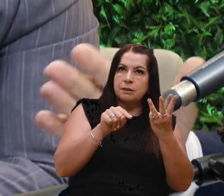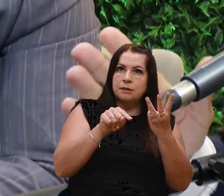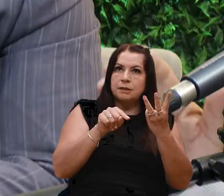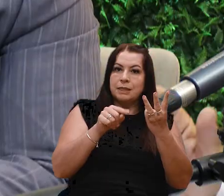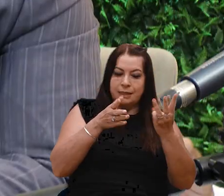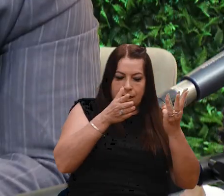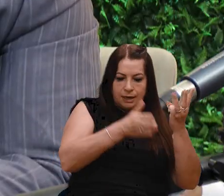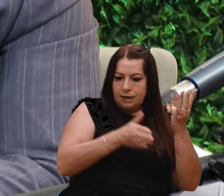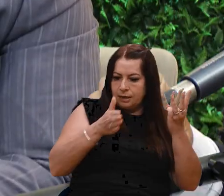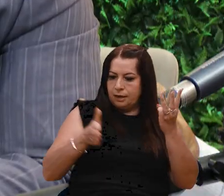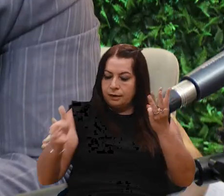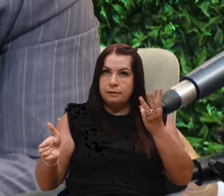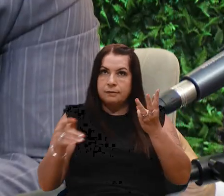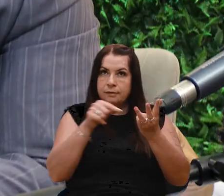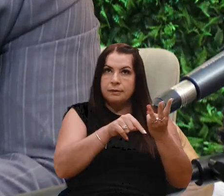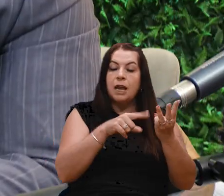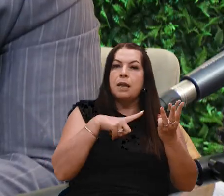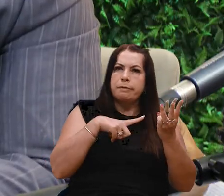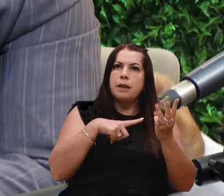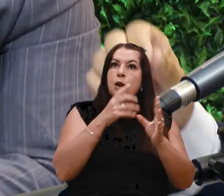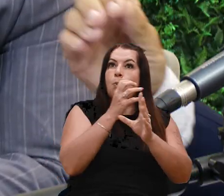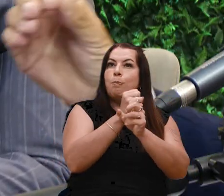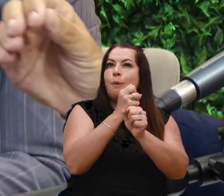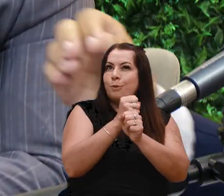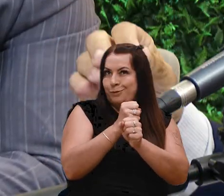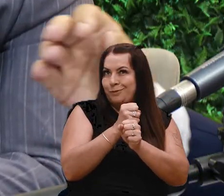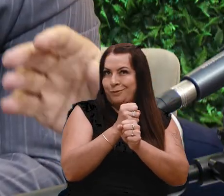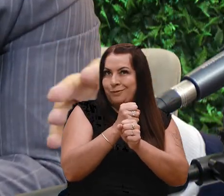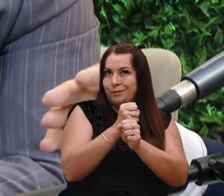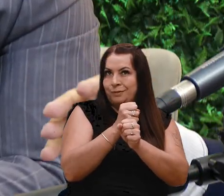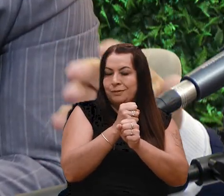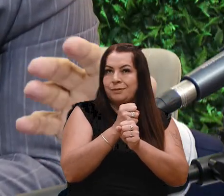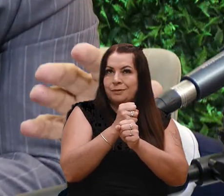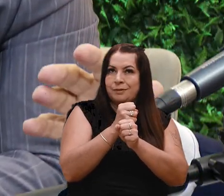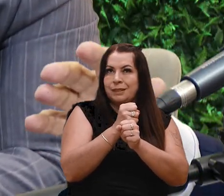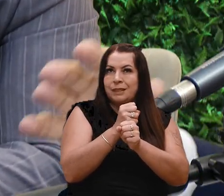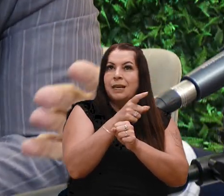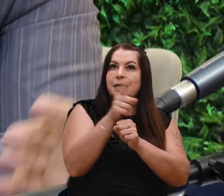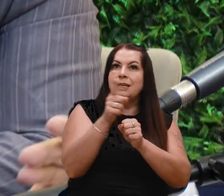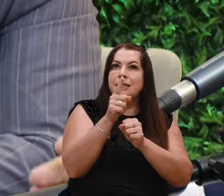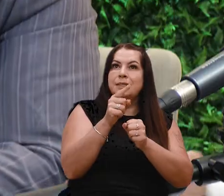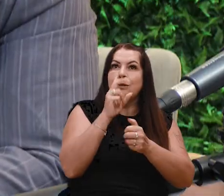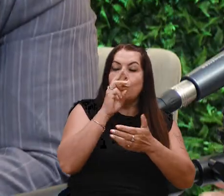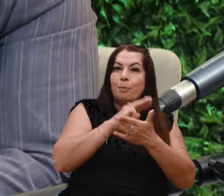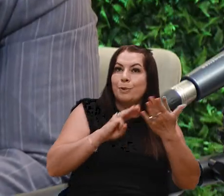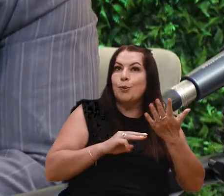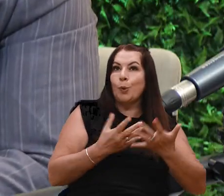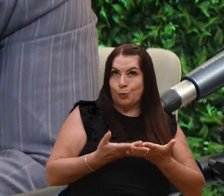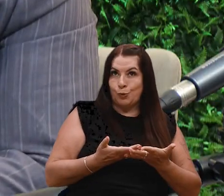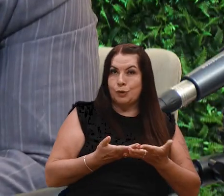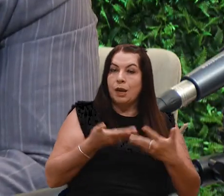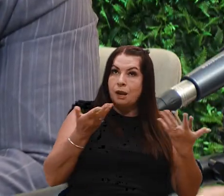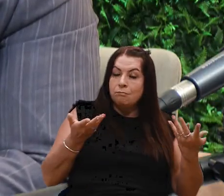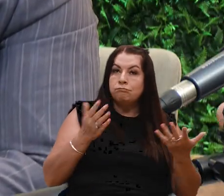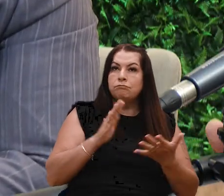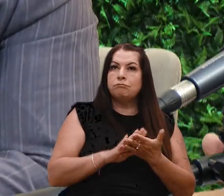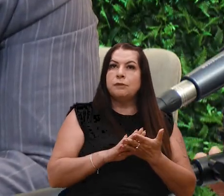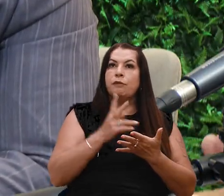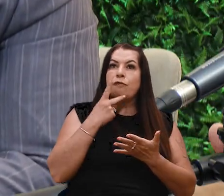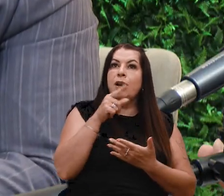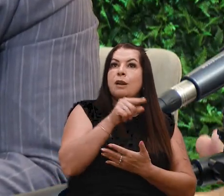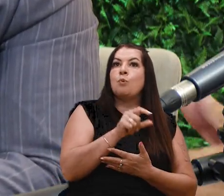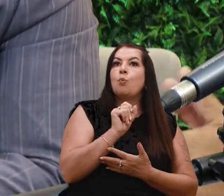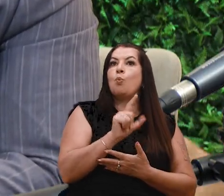trechos. E tem uma pontuação, né, nessa metodologia. E aí vai dizer qual é